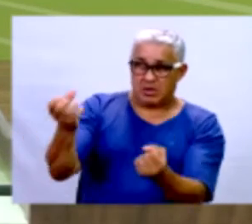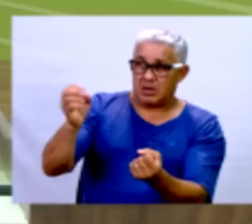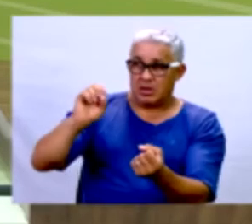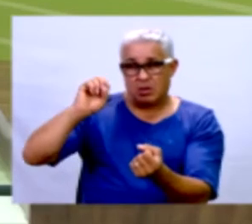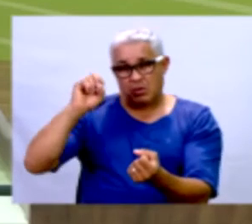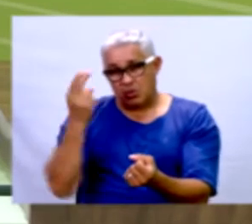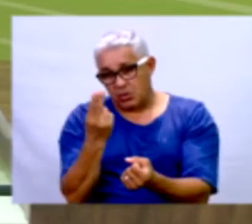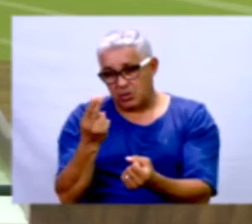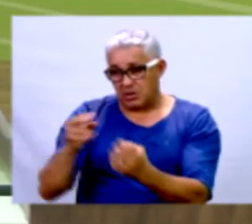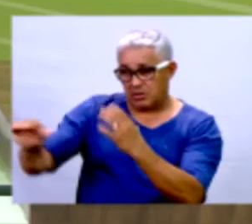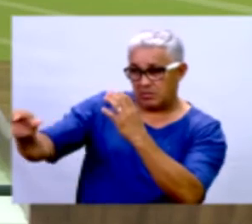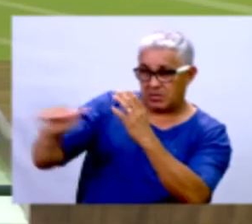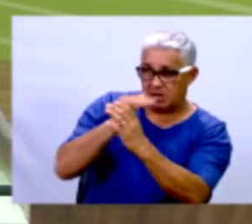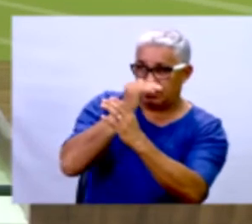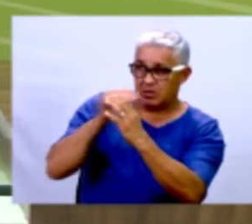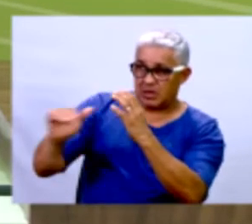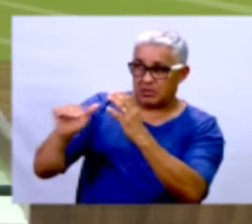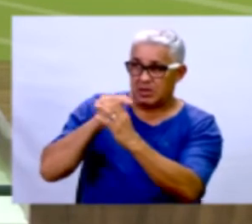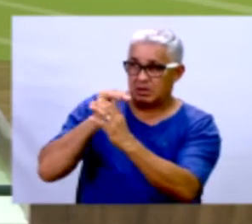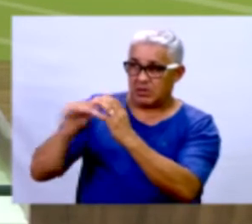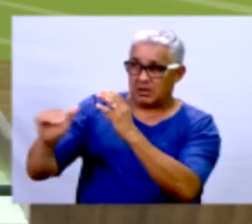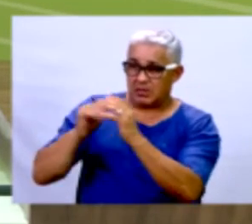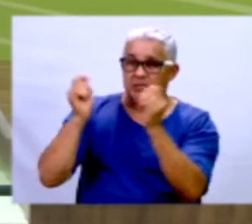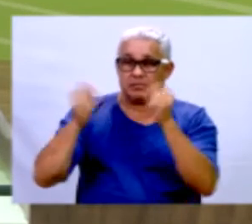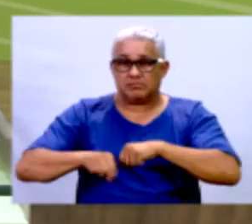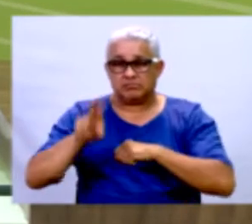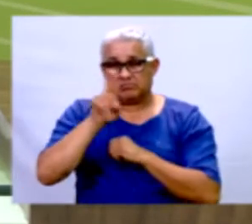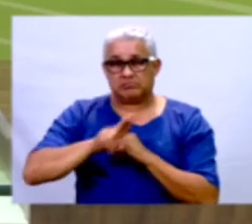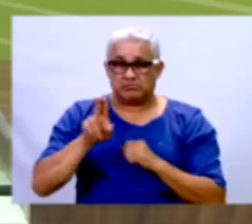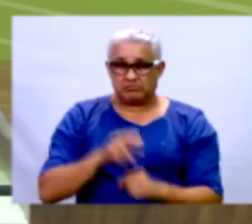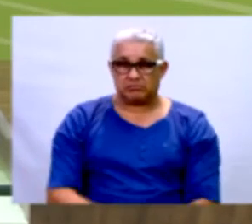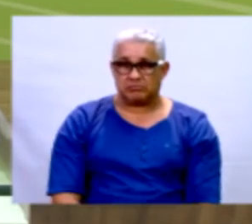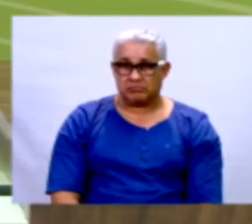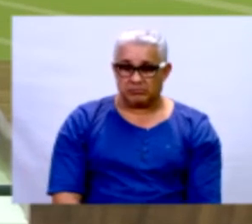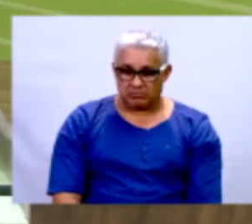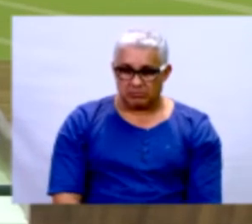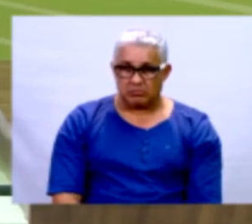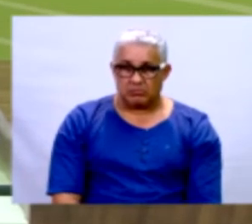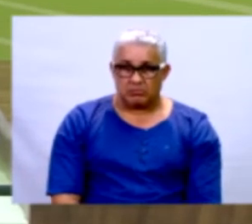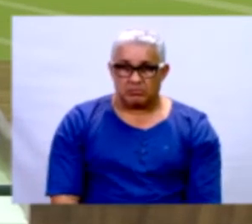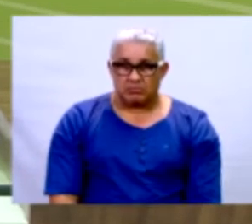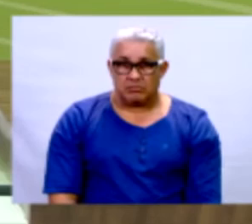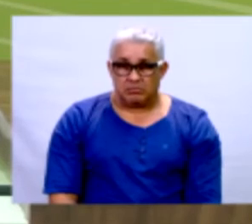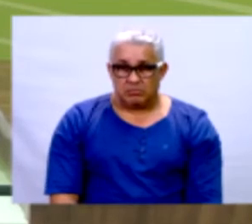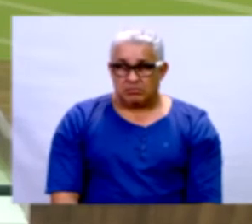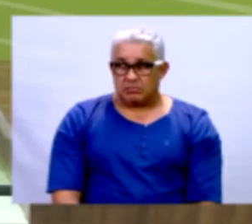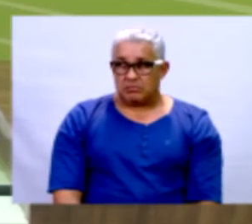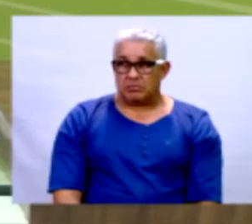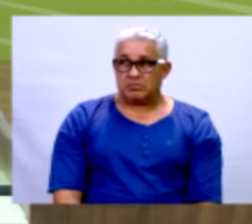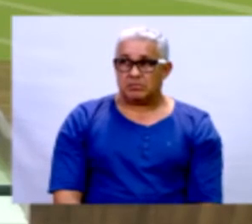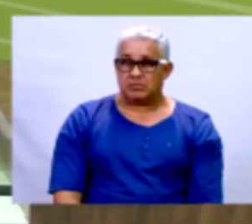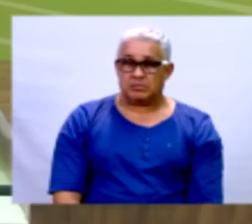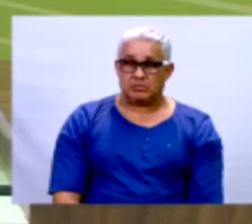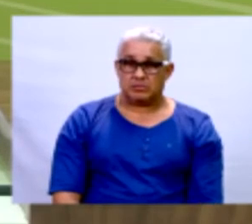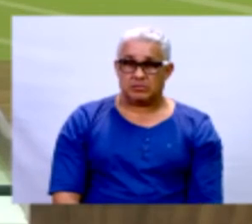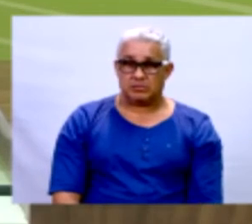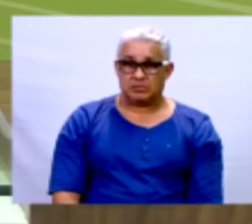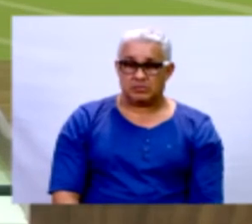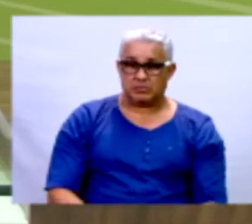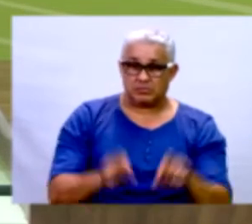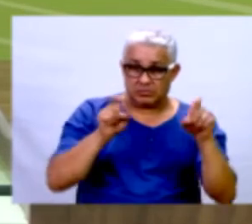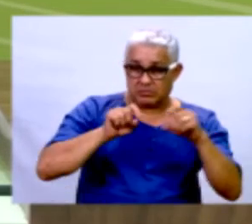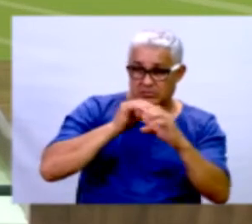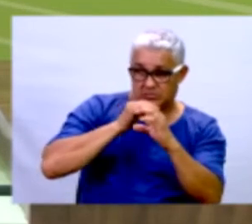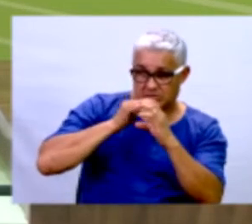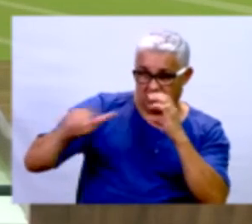maneira correta, tá? O JSON é possível utilizar no lado como passar a informação do cliente para o servidor